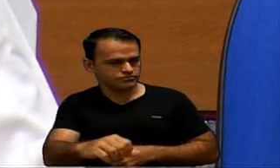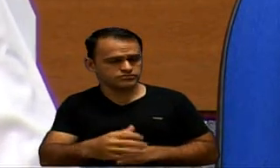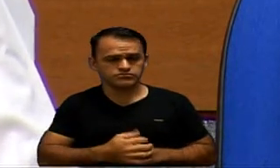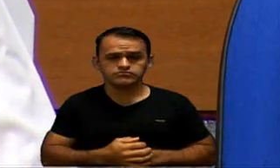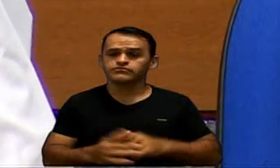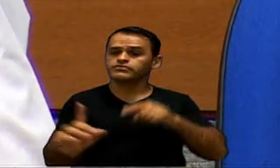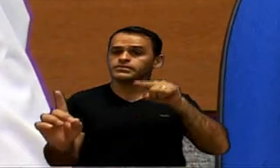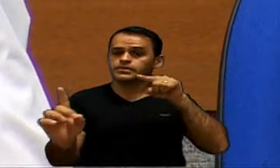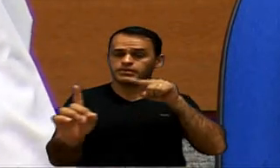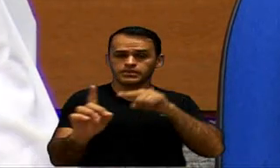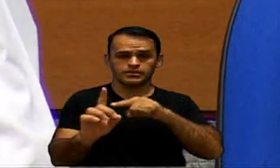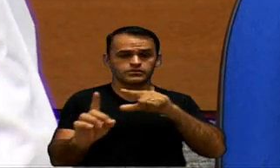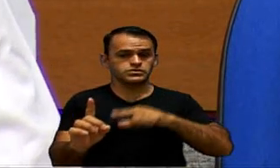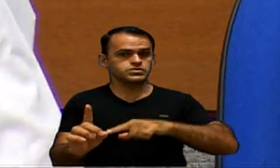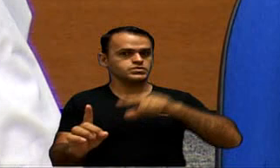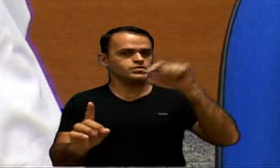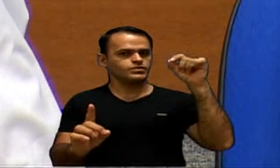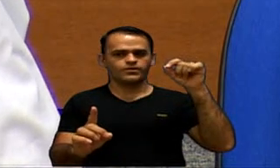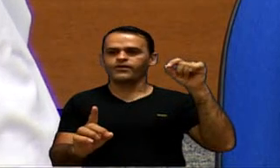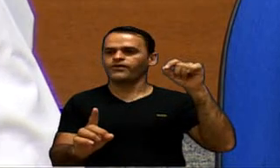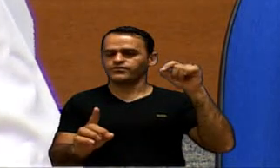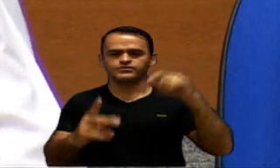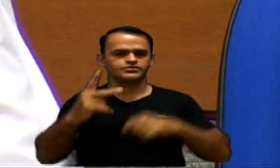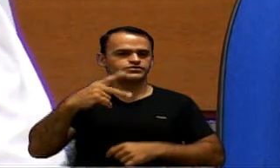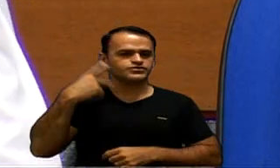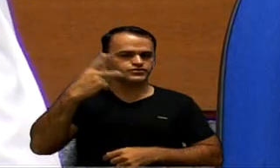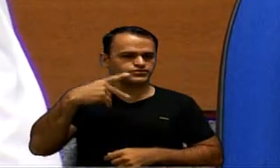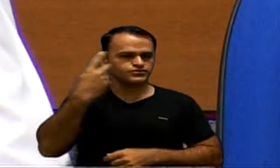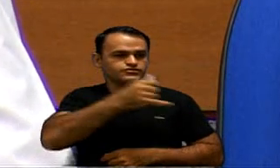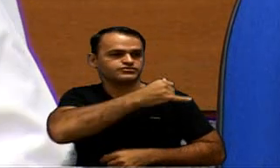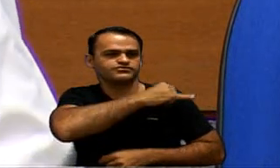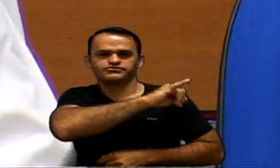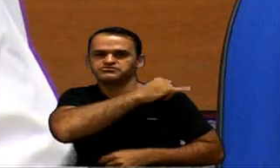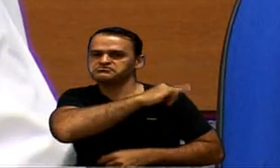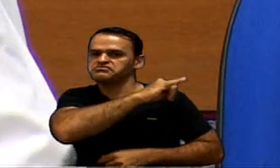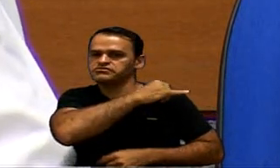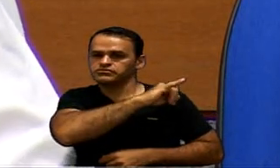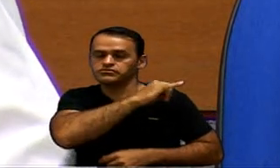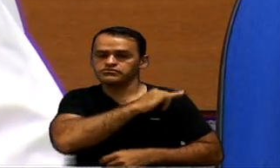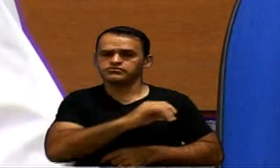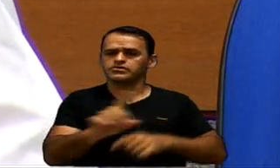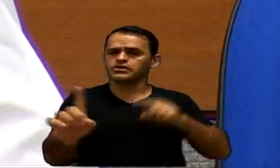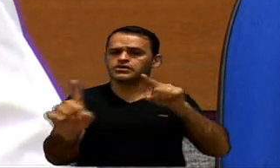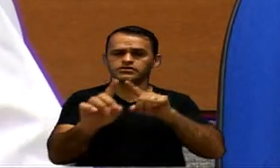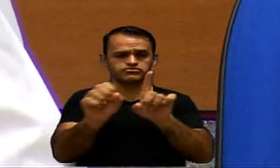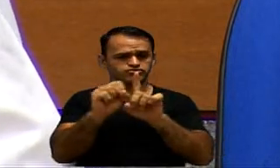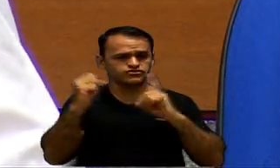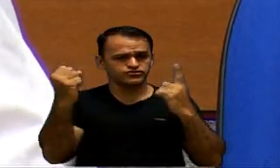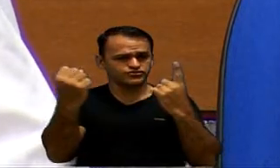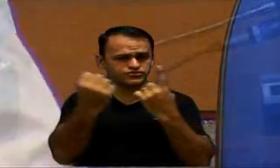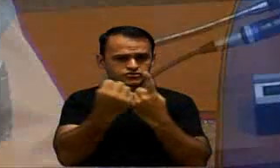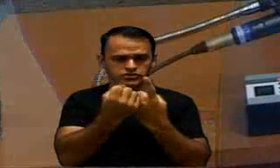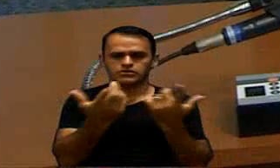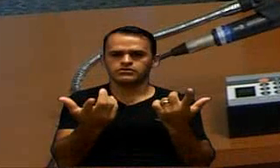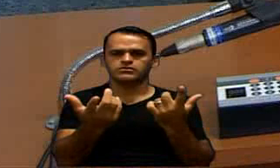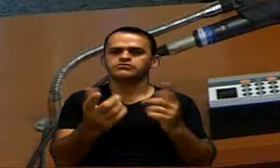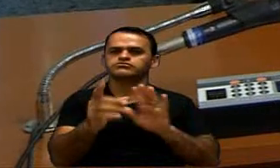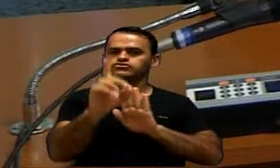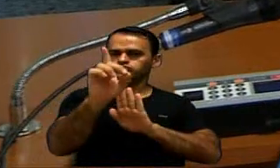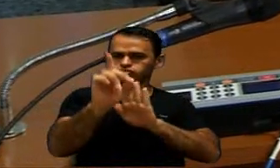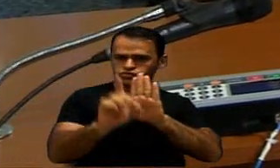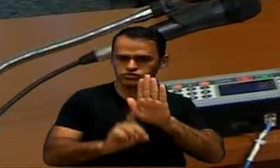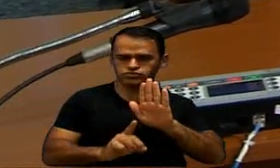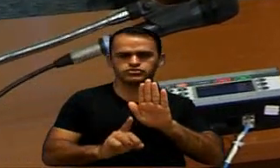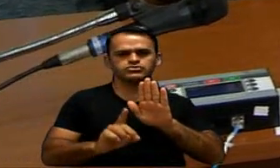que foi eleita a 5ª vereadora mais votada na cidade do Rio de Janeiro, era socióloga, defensora dos direitos